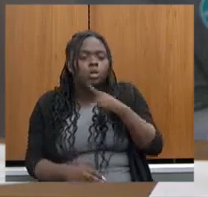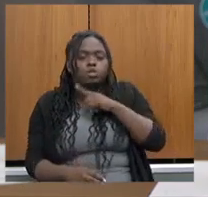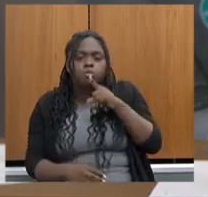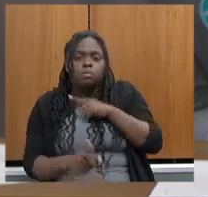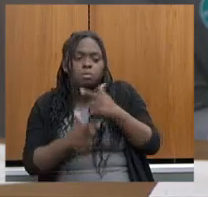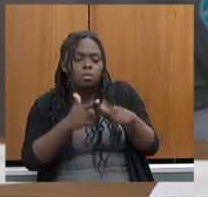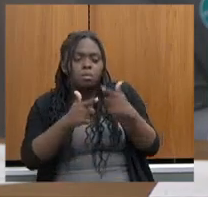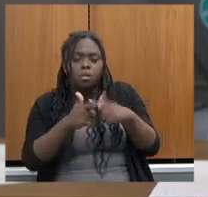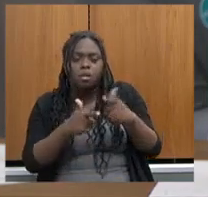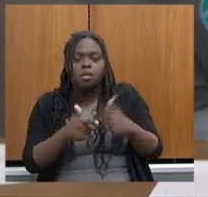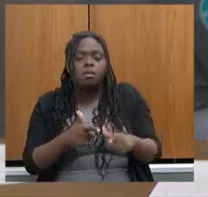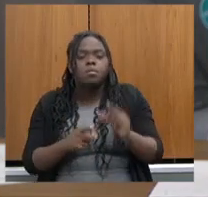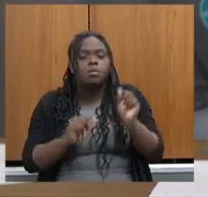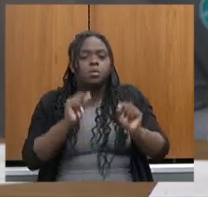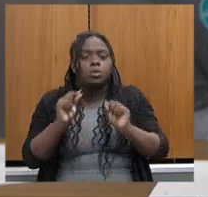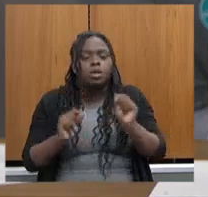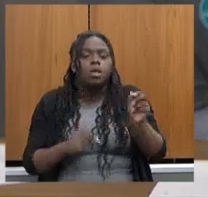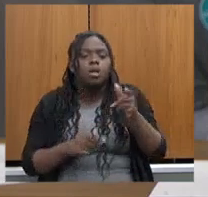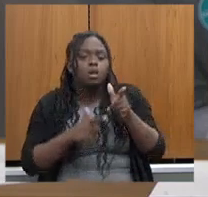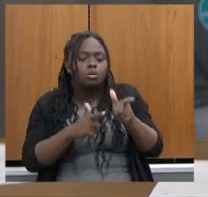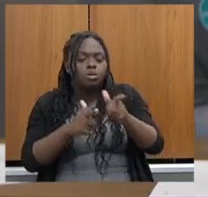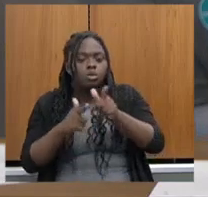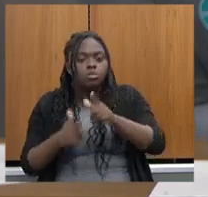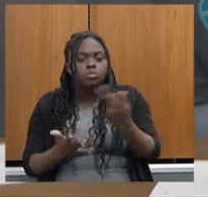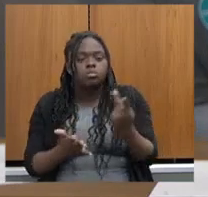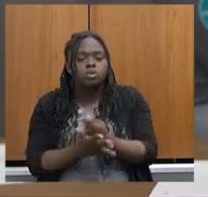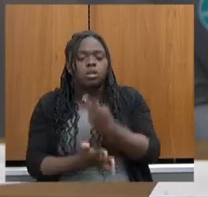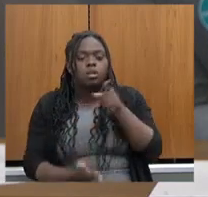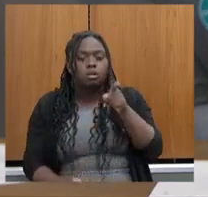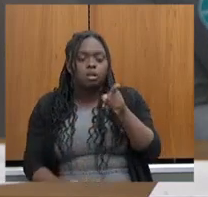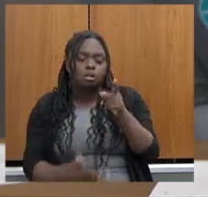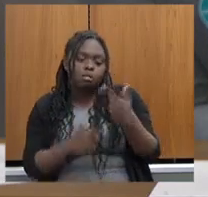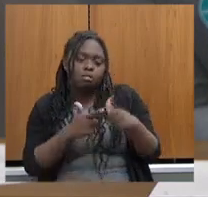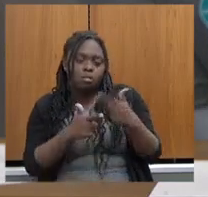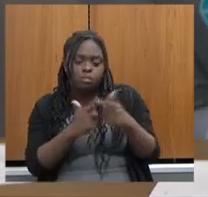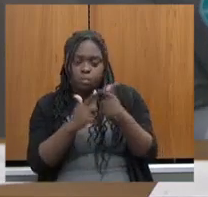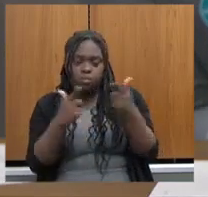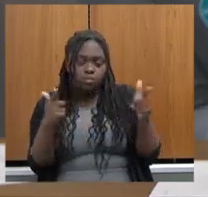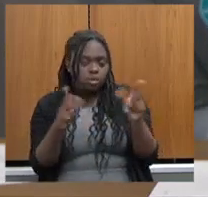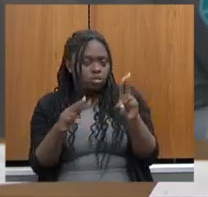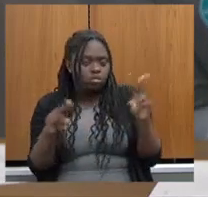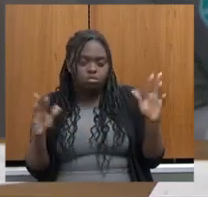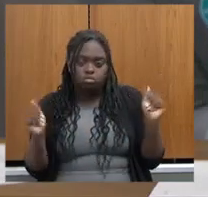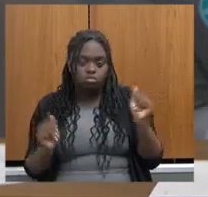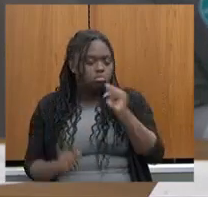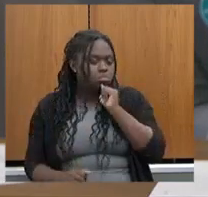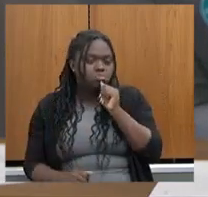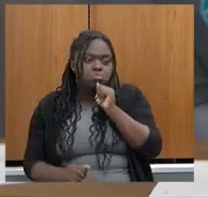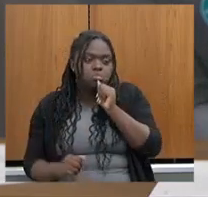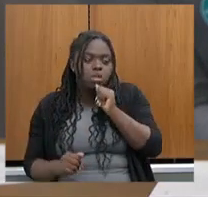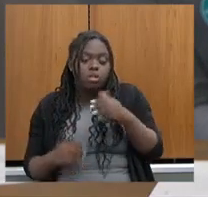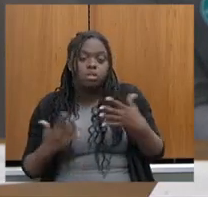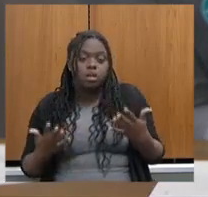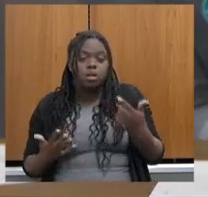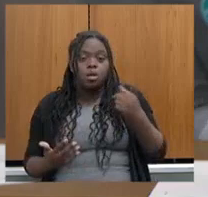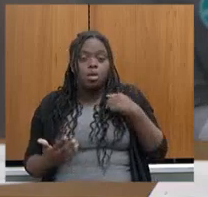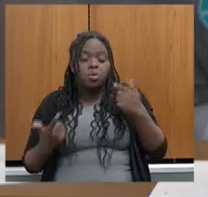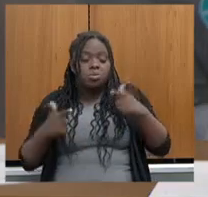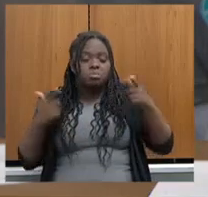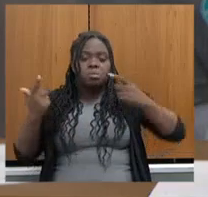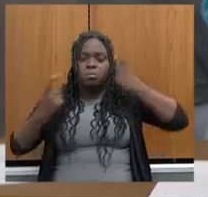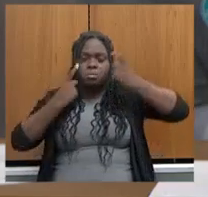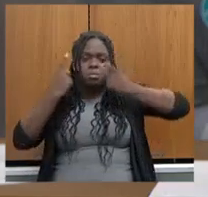a utilização e que o armamento tenha tido algum tipo de problema então é algo que não me traz